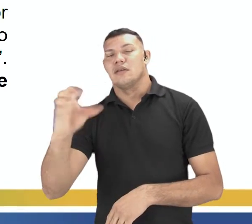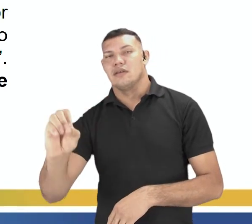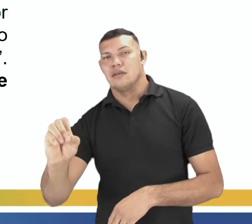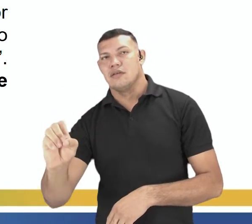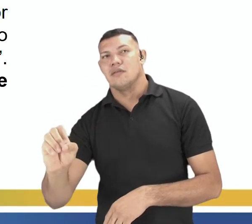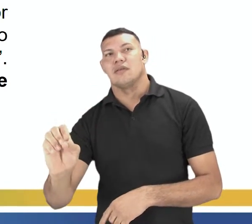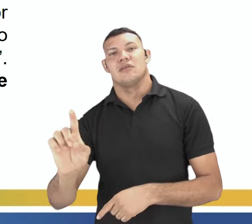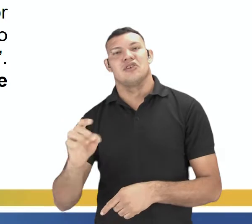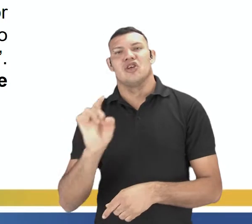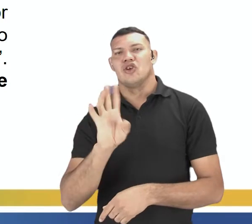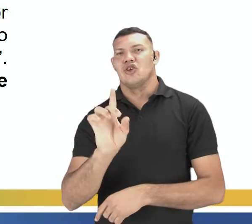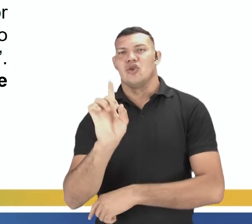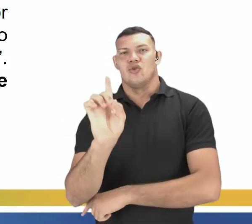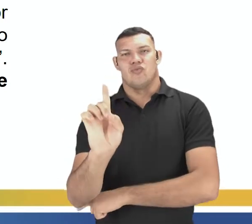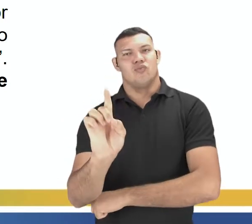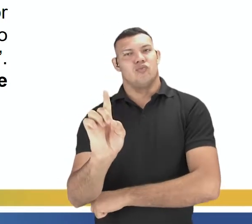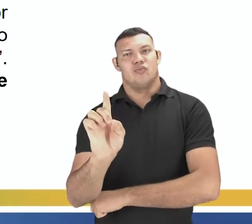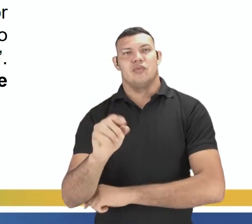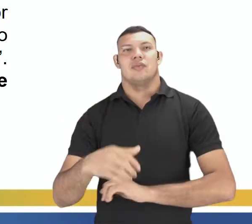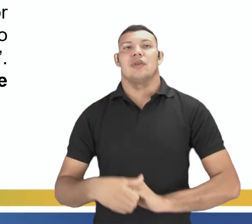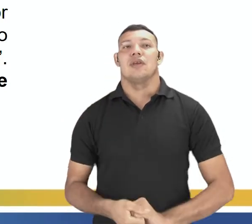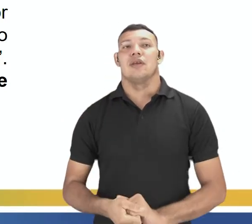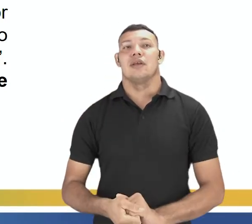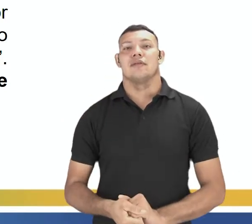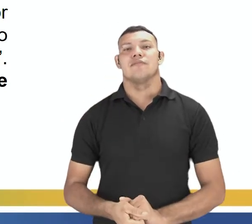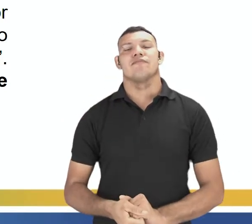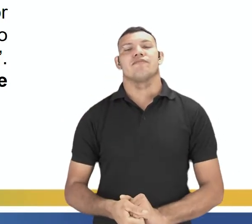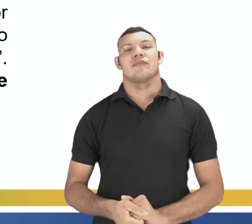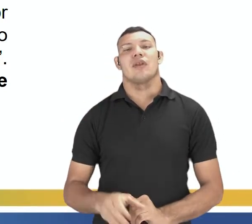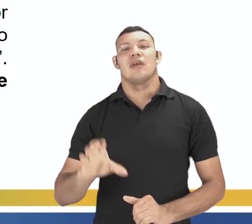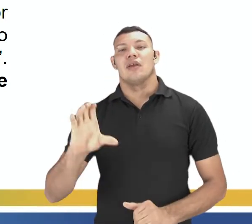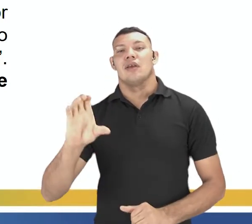que é o nosso primeiro elemento, onde tem dois radicais,